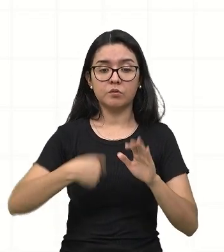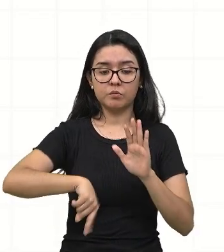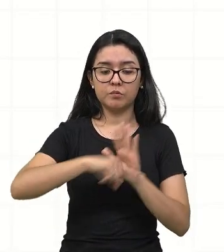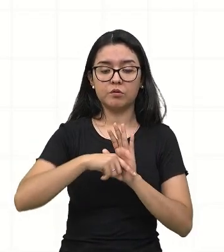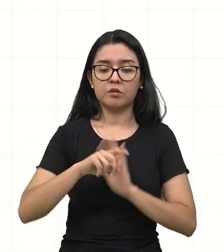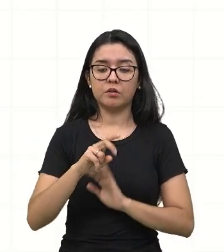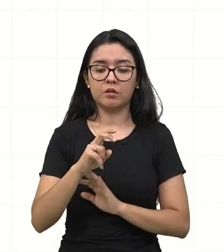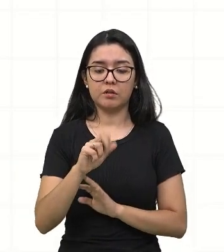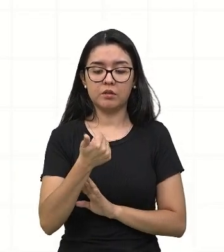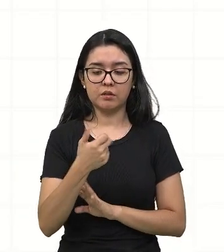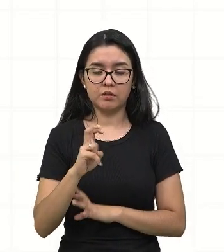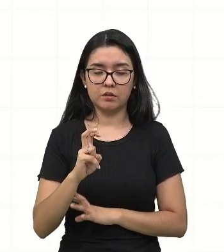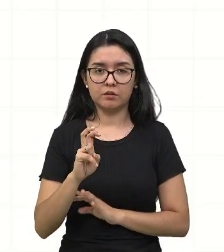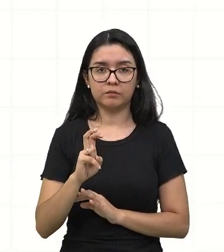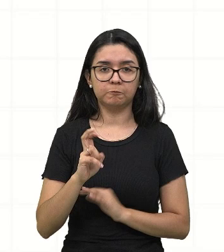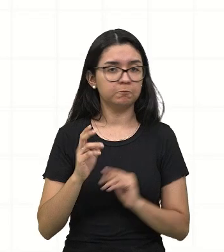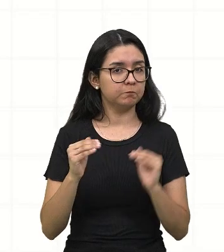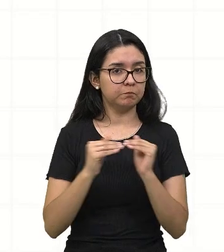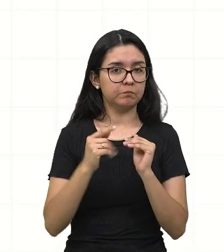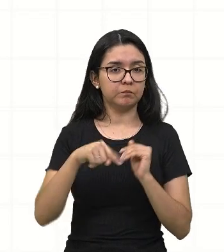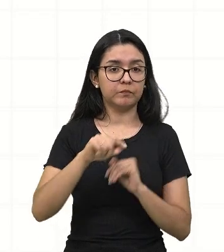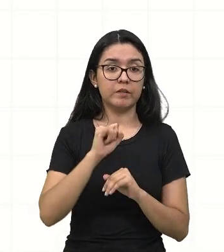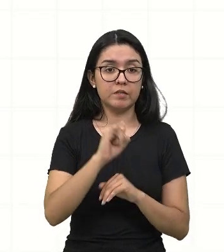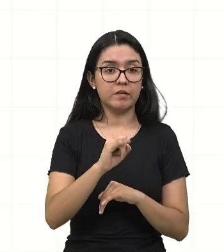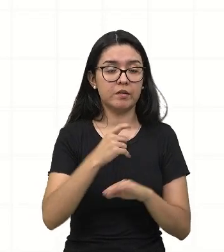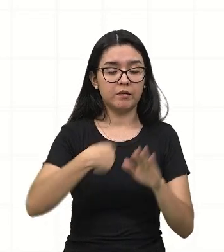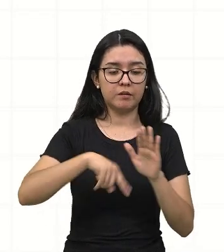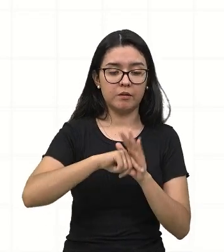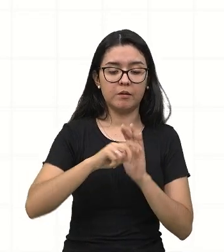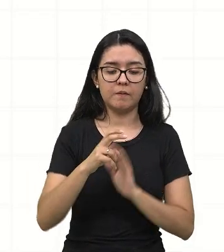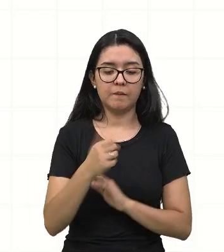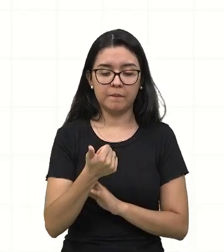você concordar que ao subtrair 15,